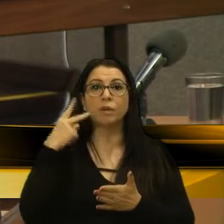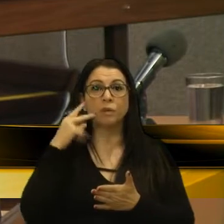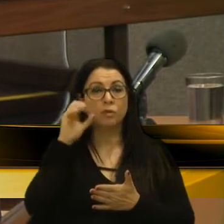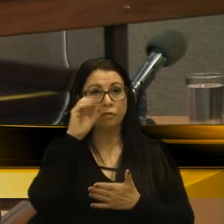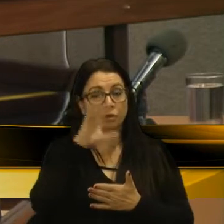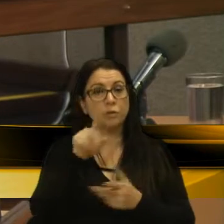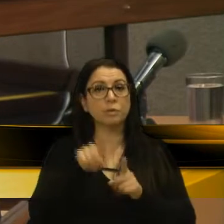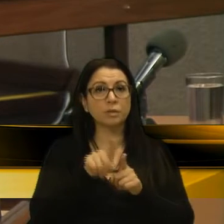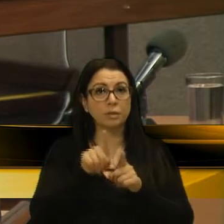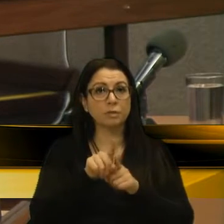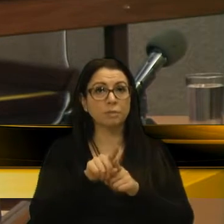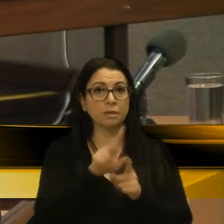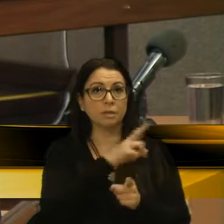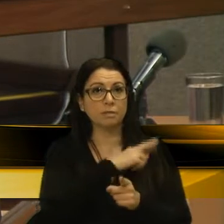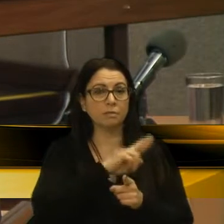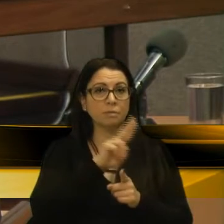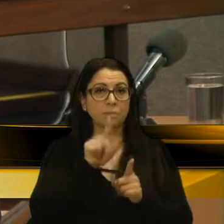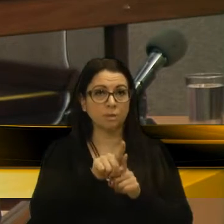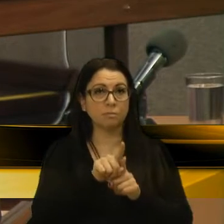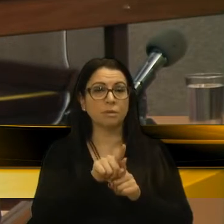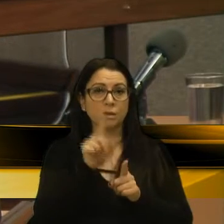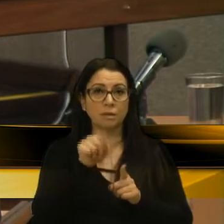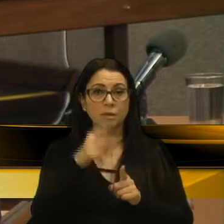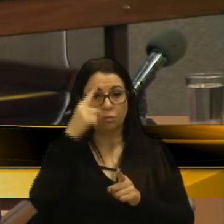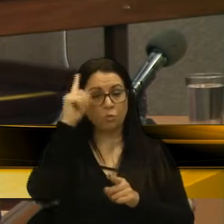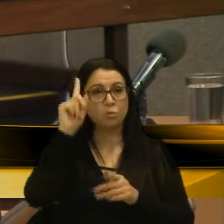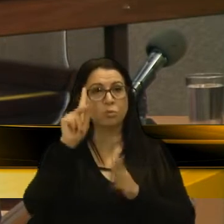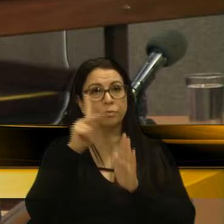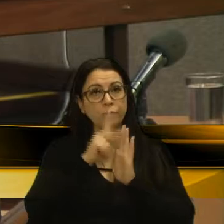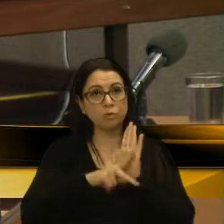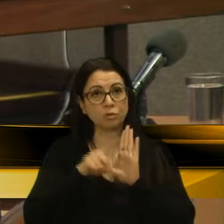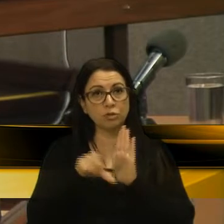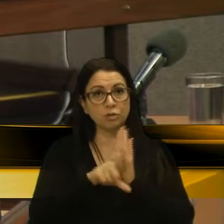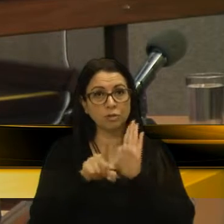pela parte religiosa e por ser vereador, também é autor de um projeto de lei,